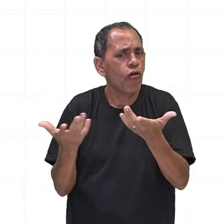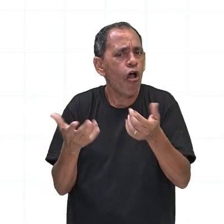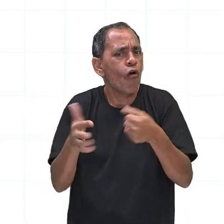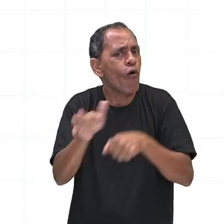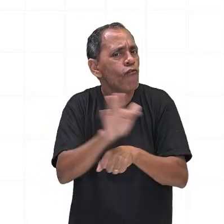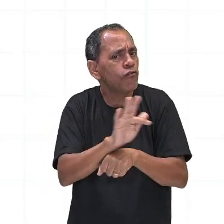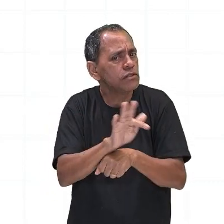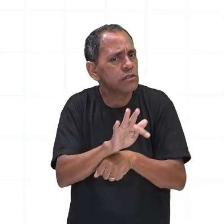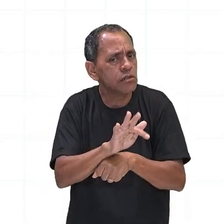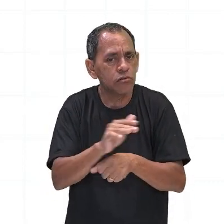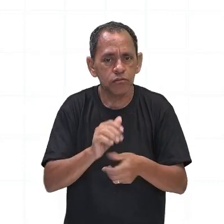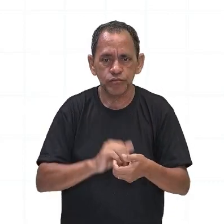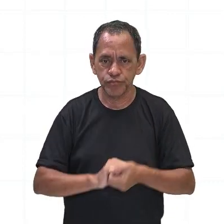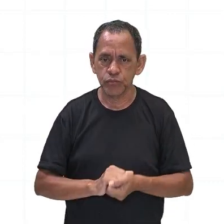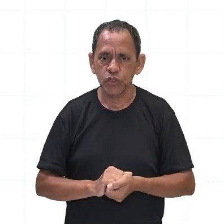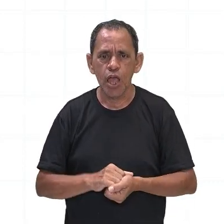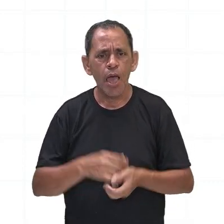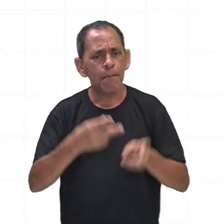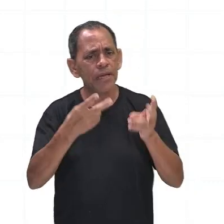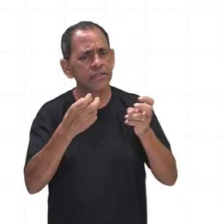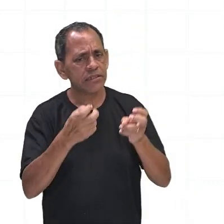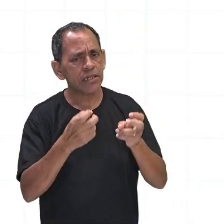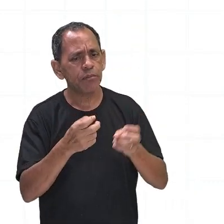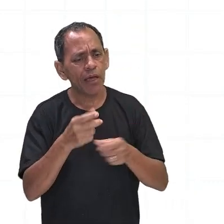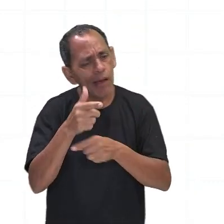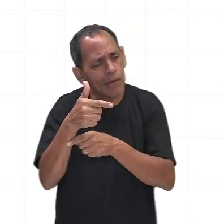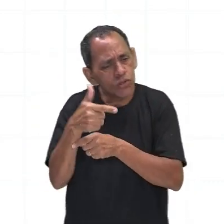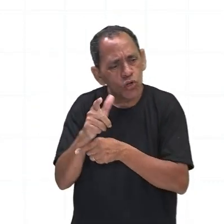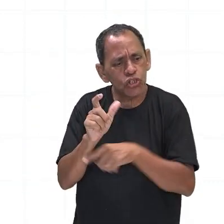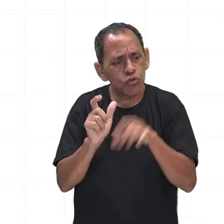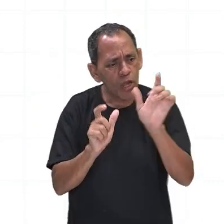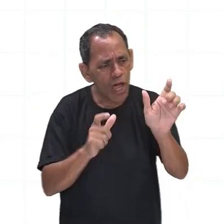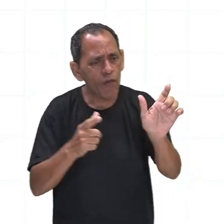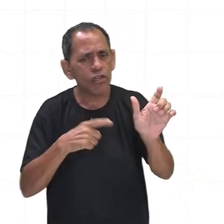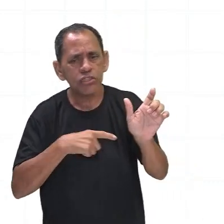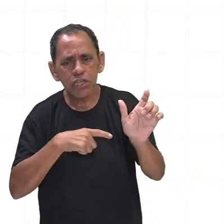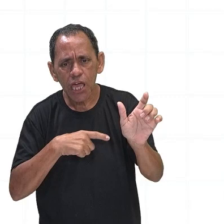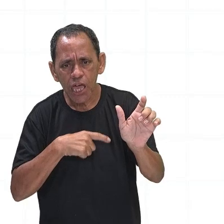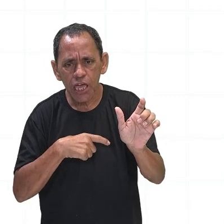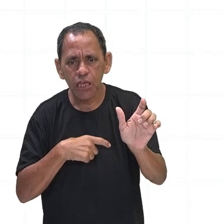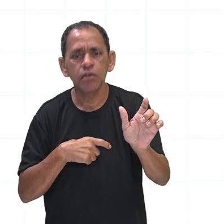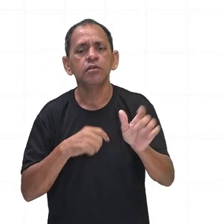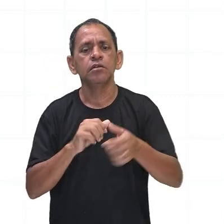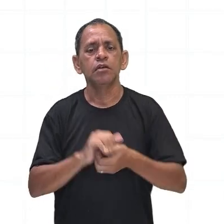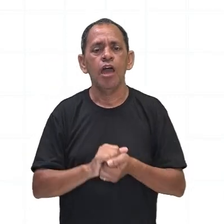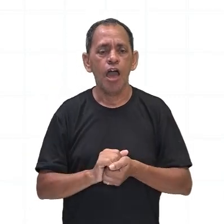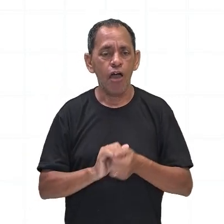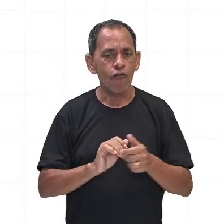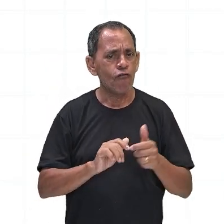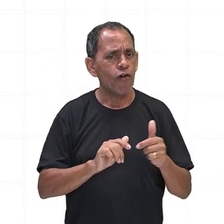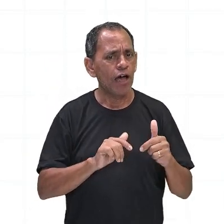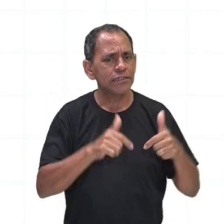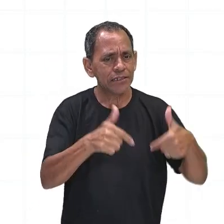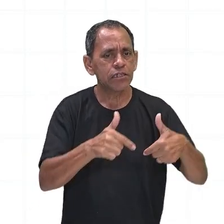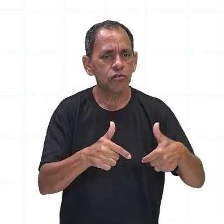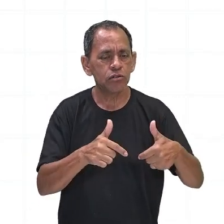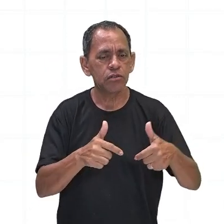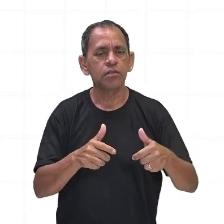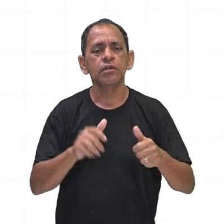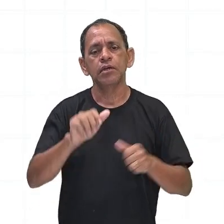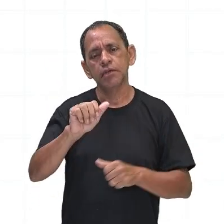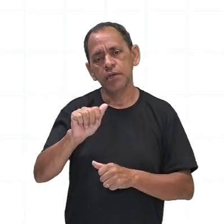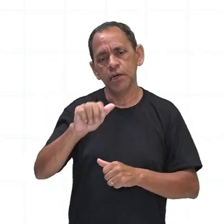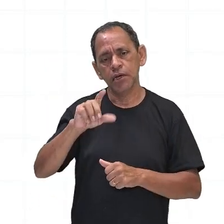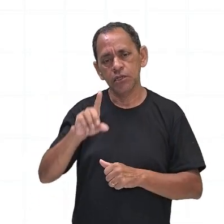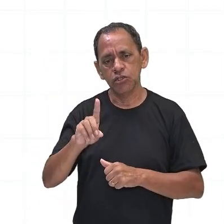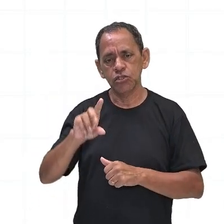outras palavras, gente, nós vamos dizer que elas têm a função de adjunto. Que tipo de adjunto? Adjunto adnominal,